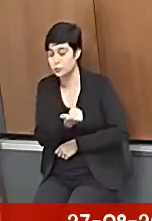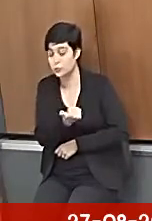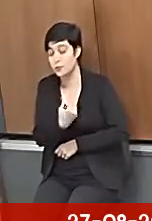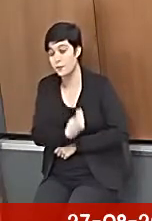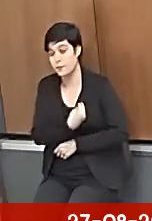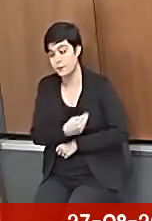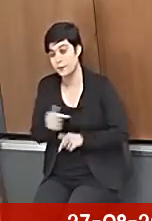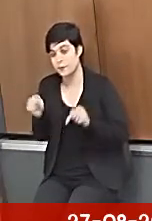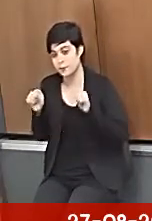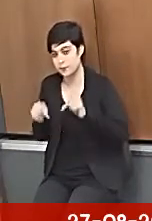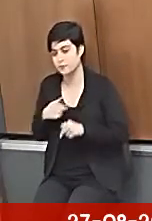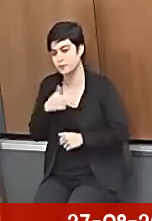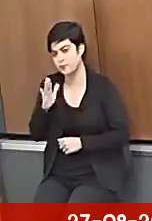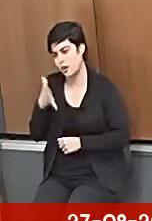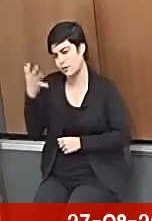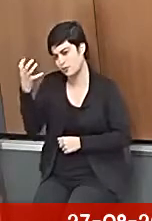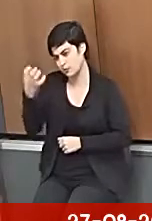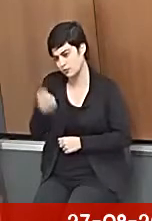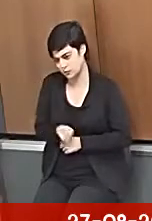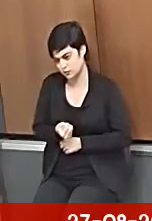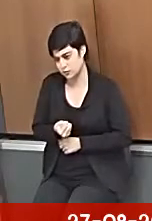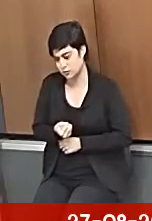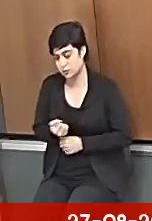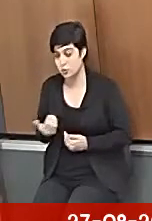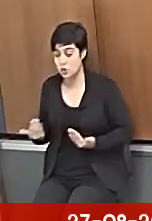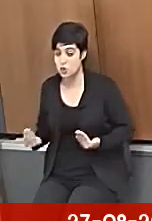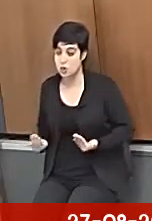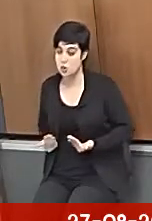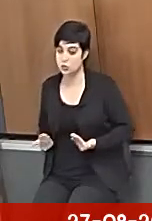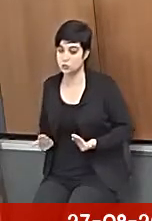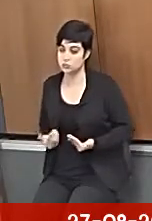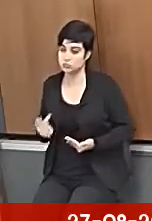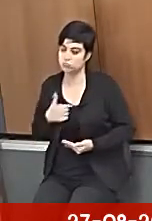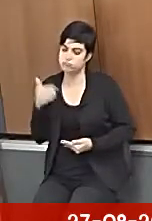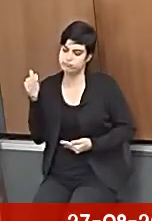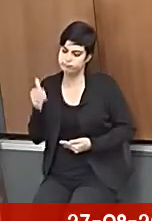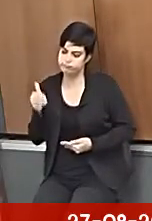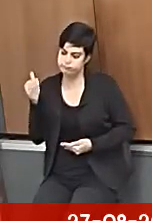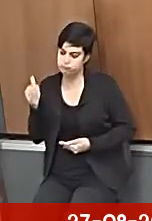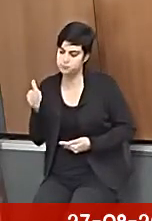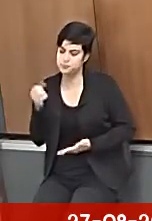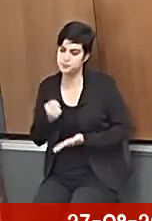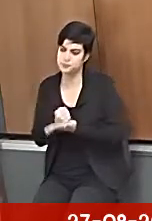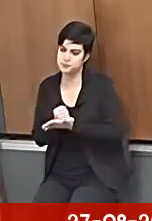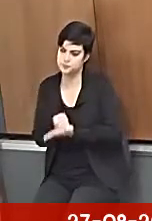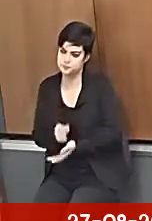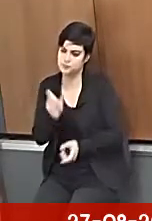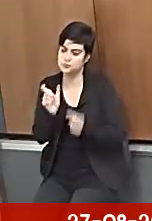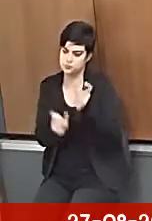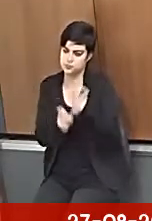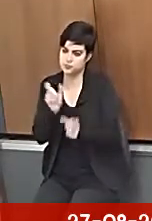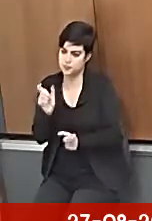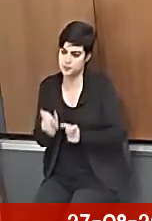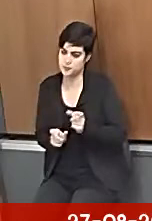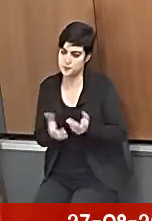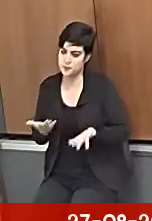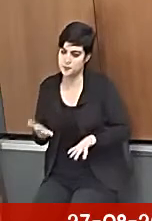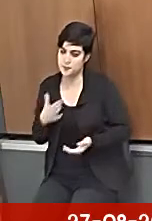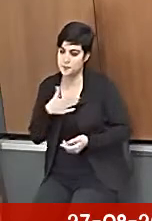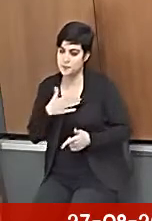me aposentei e e hoje eu milito em prol dos colegas mas a minha briga eu acho que é até maior